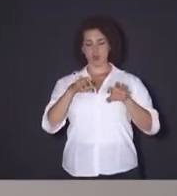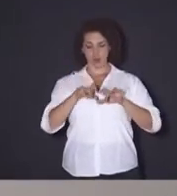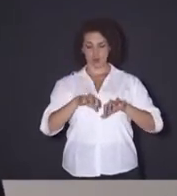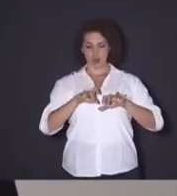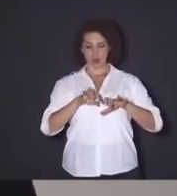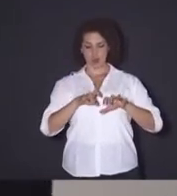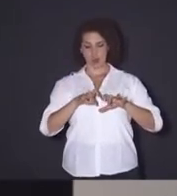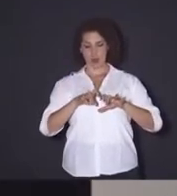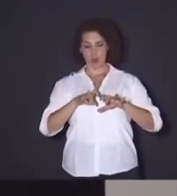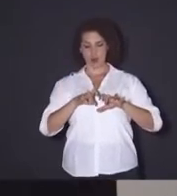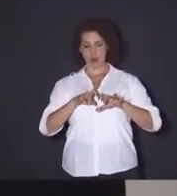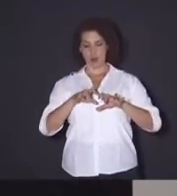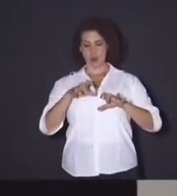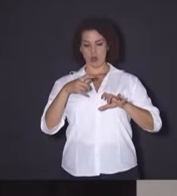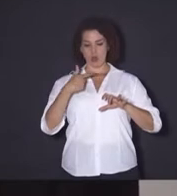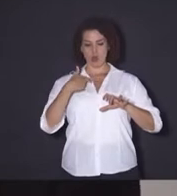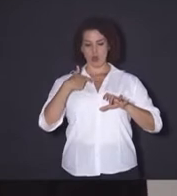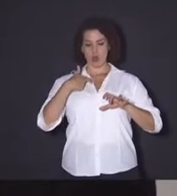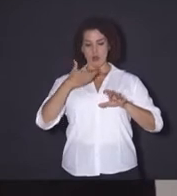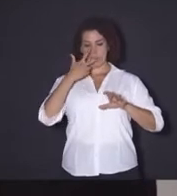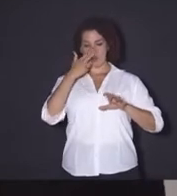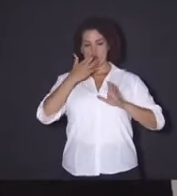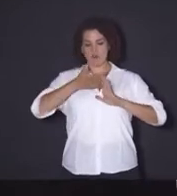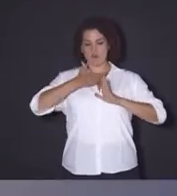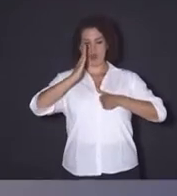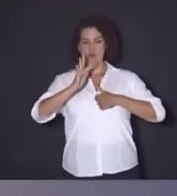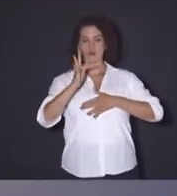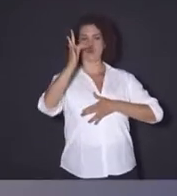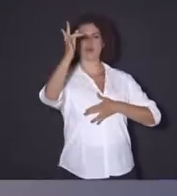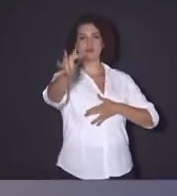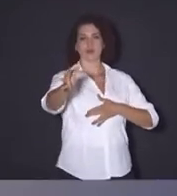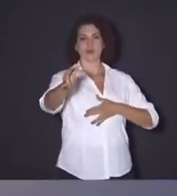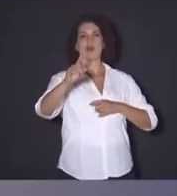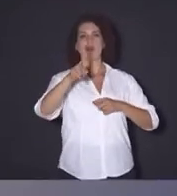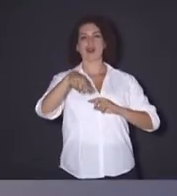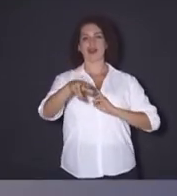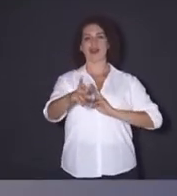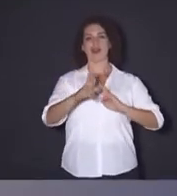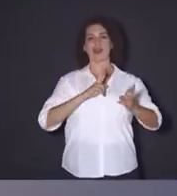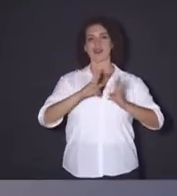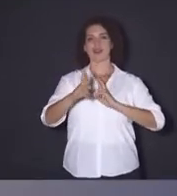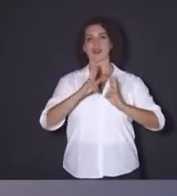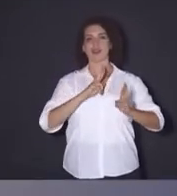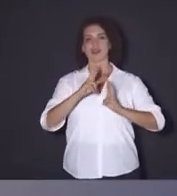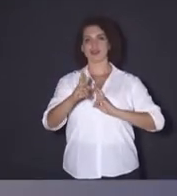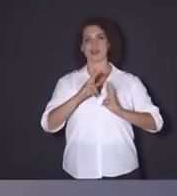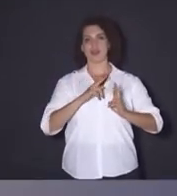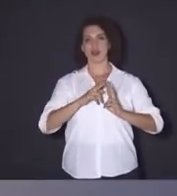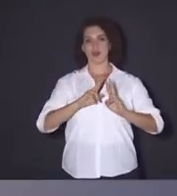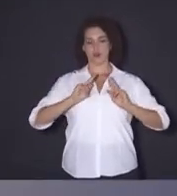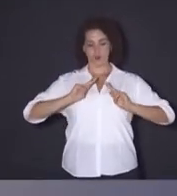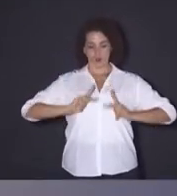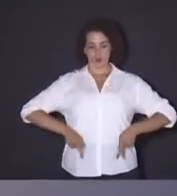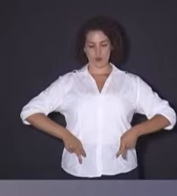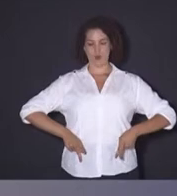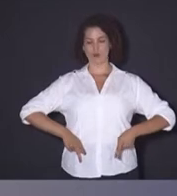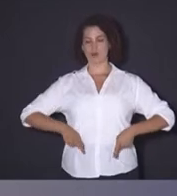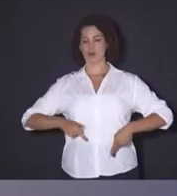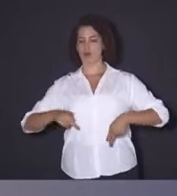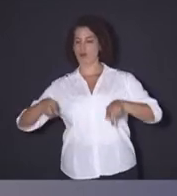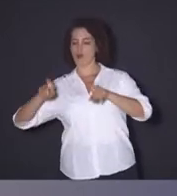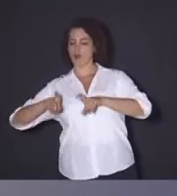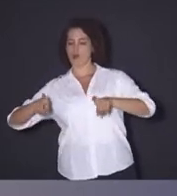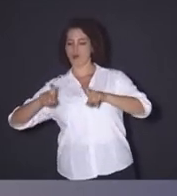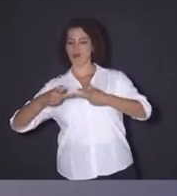É claro que ele faz referência exatamente a essa condição nossa da relação homem-máquina, da relação do indivíduo com a tecnologia. E, mais